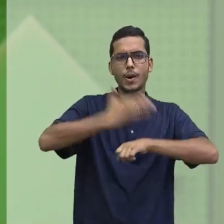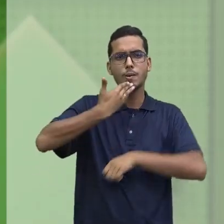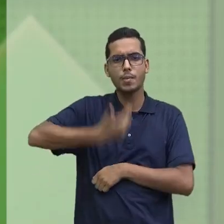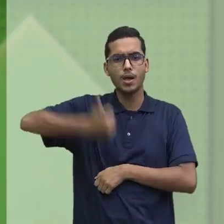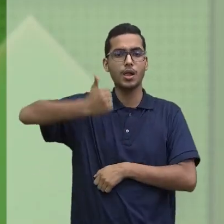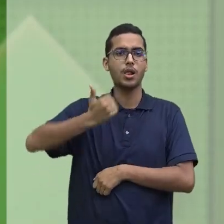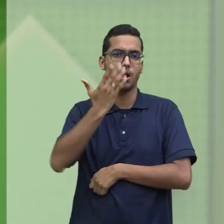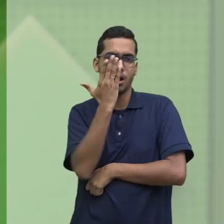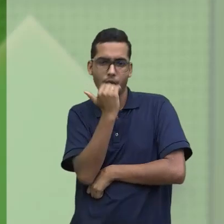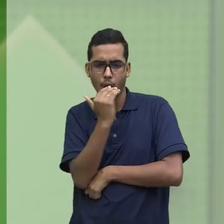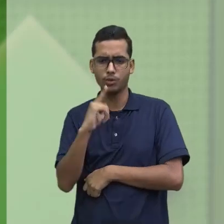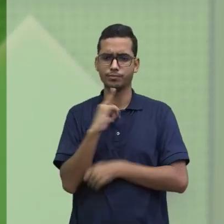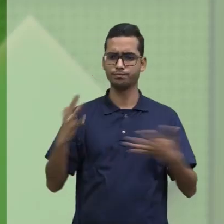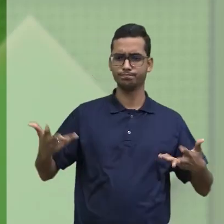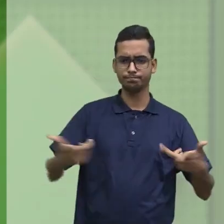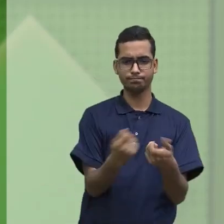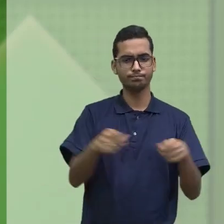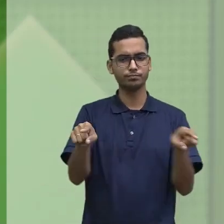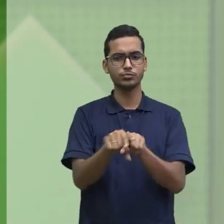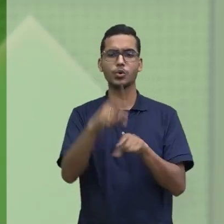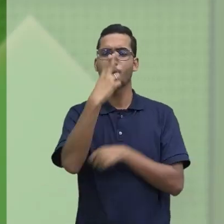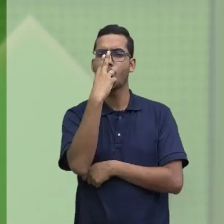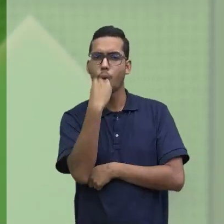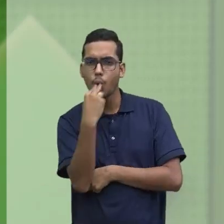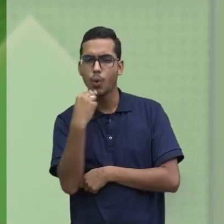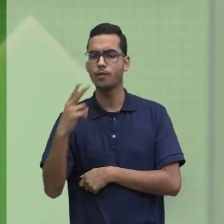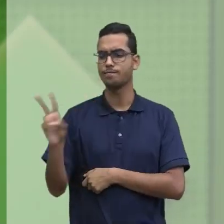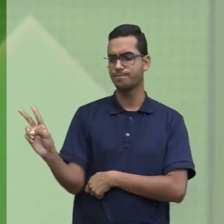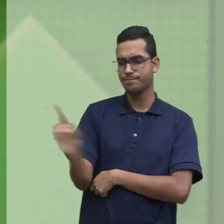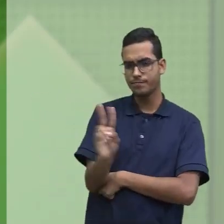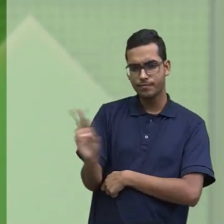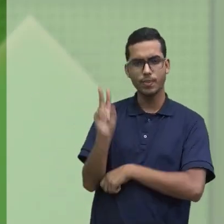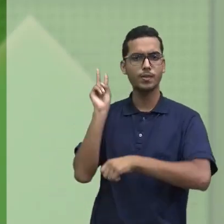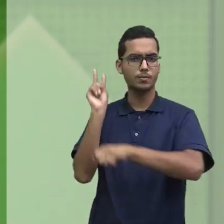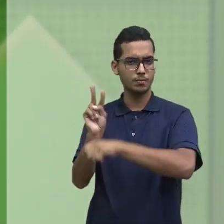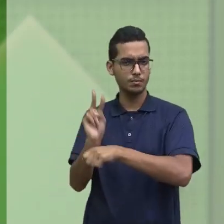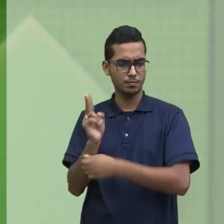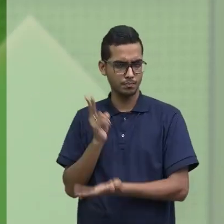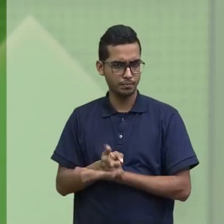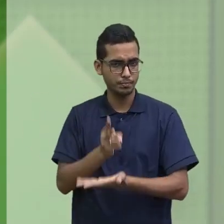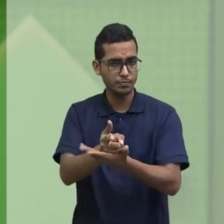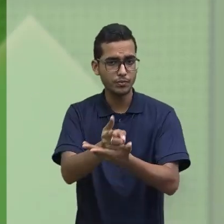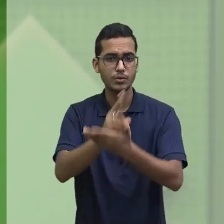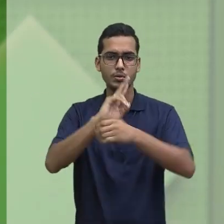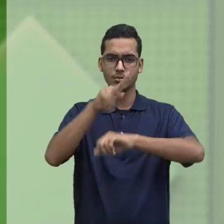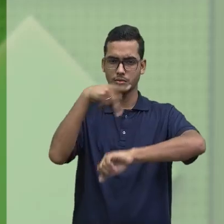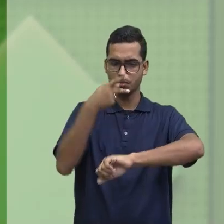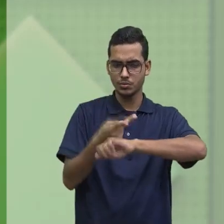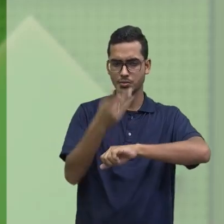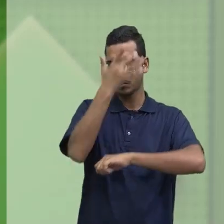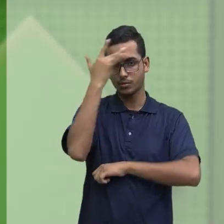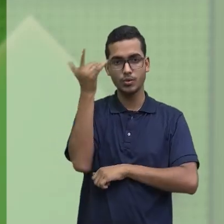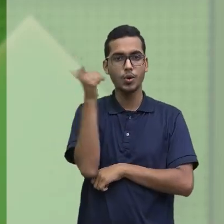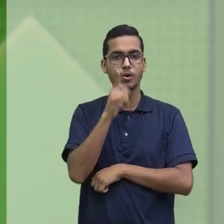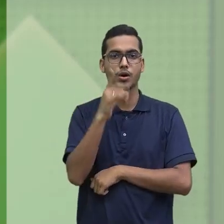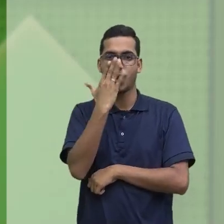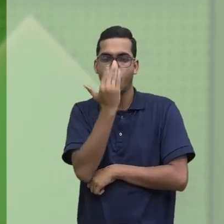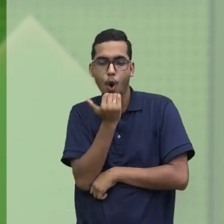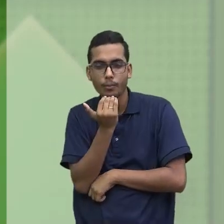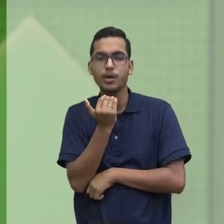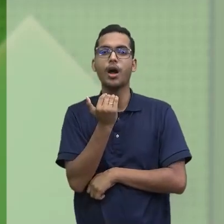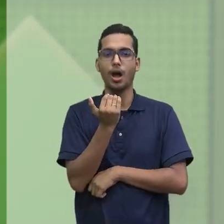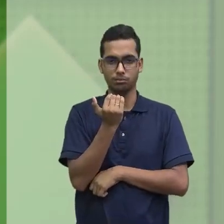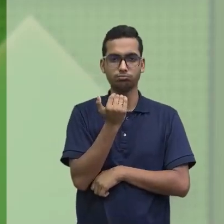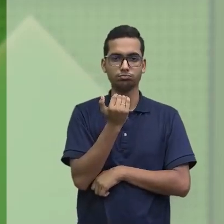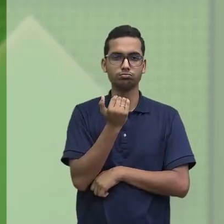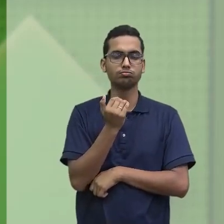qualidade, preservem os seus nutrientes, as suas vitaminas, né, as suas proteínas, para que chegue tudo certinho até a nossa casa. E aí a